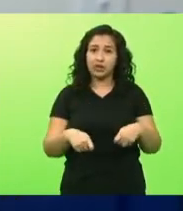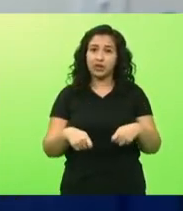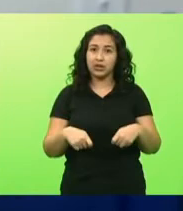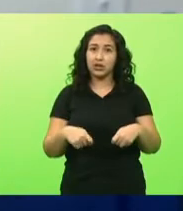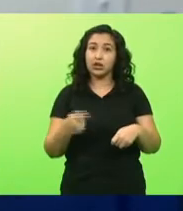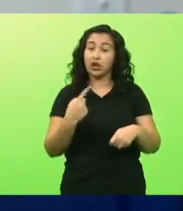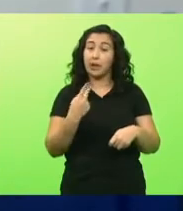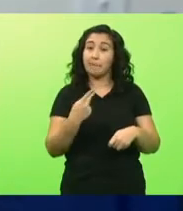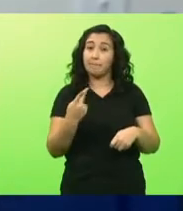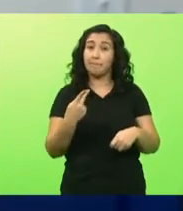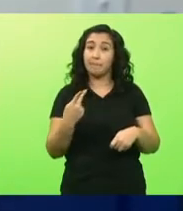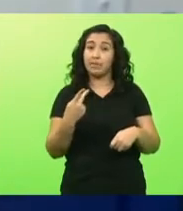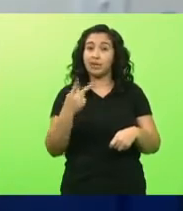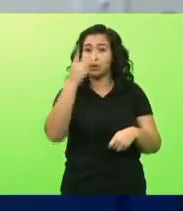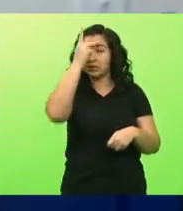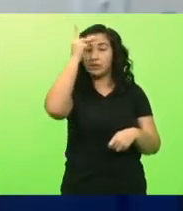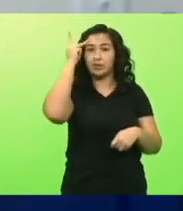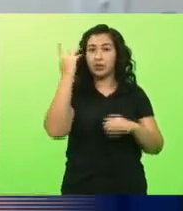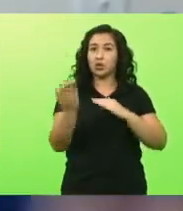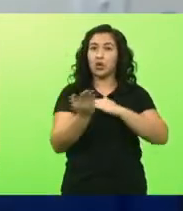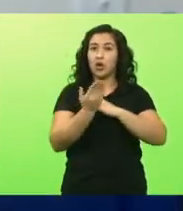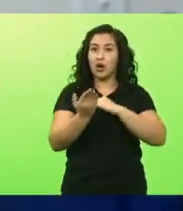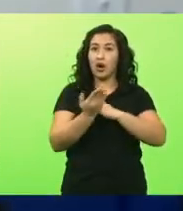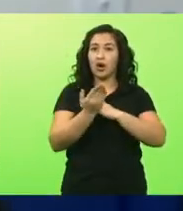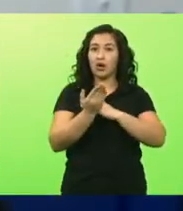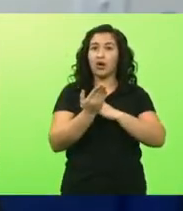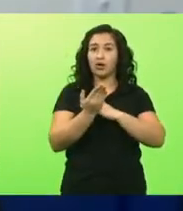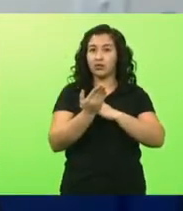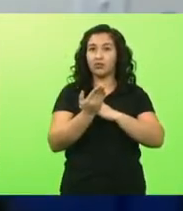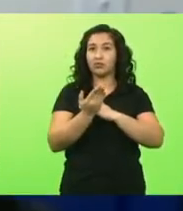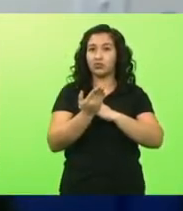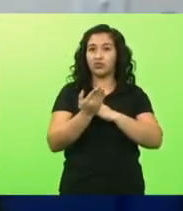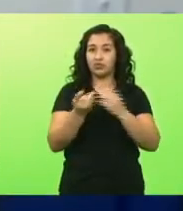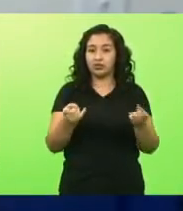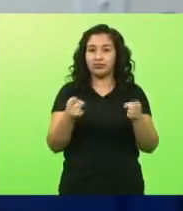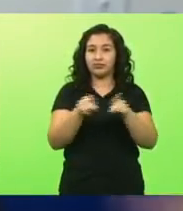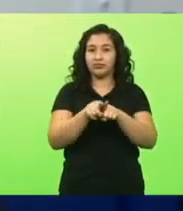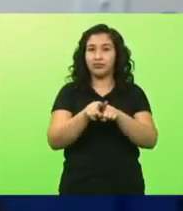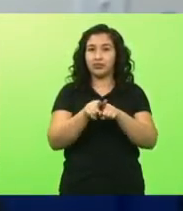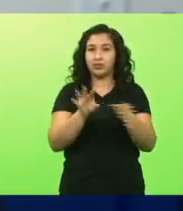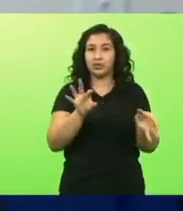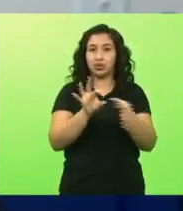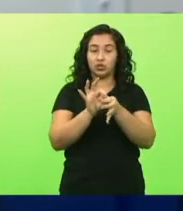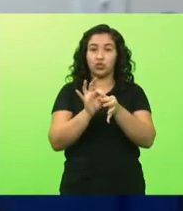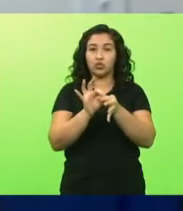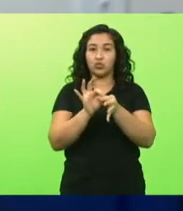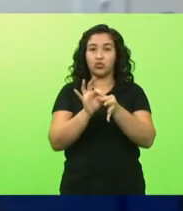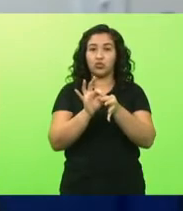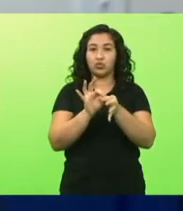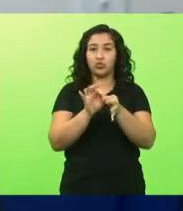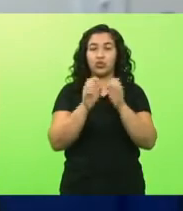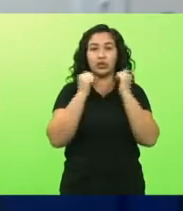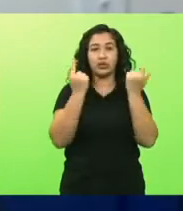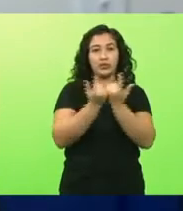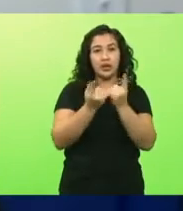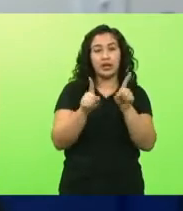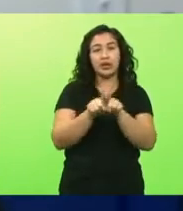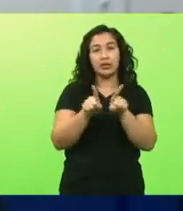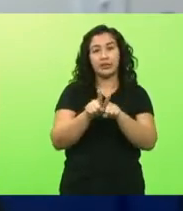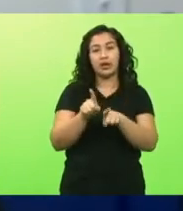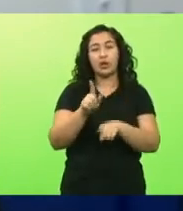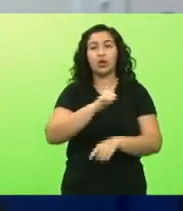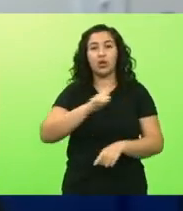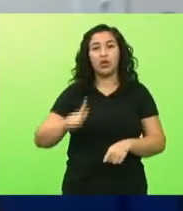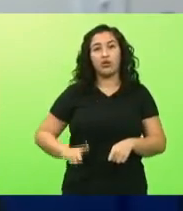que é o interlocutor entre a Assembleia e o governo do estado? Porque nós somos o eco do